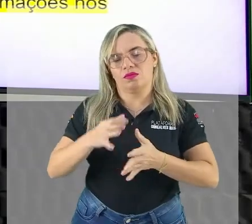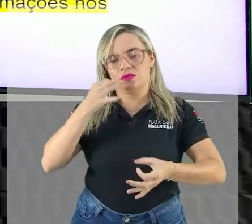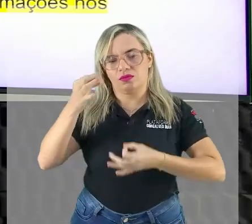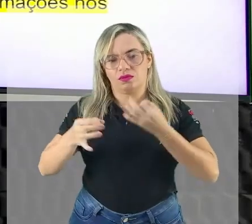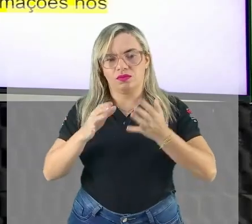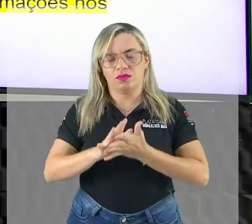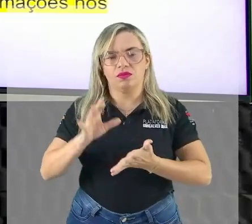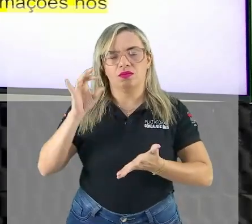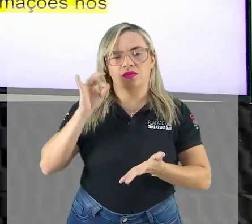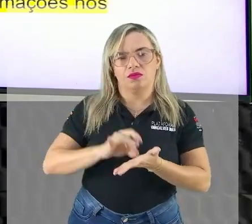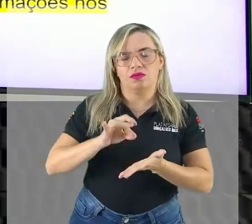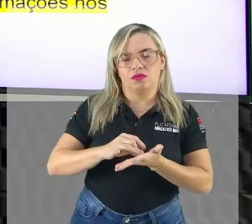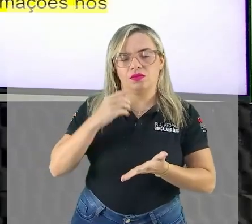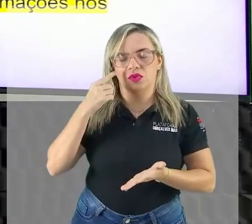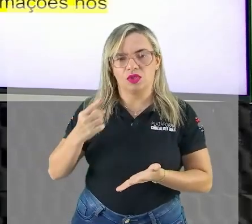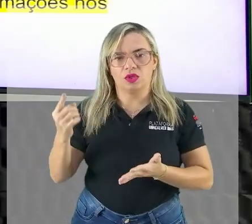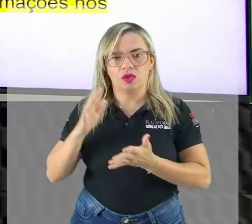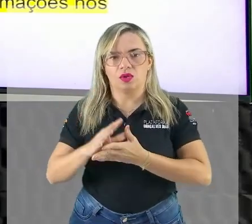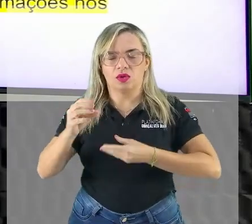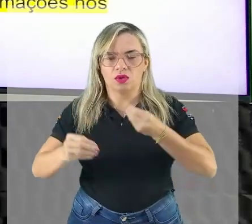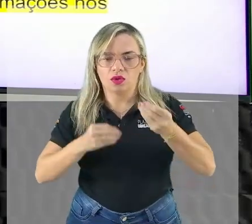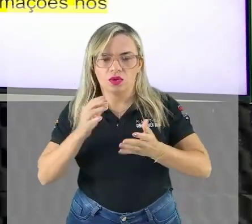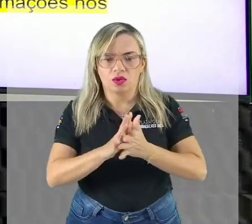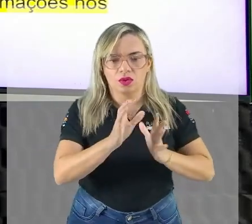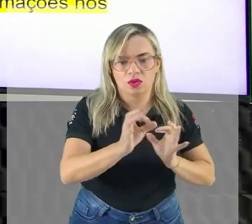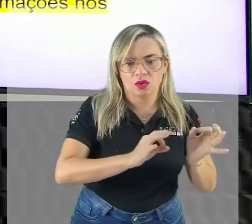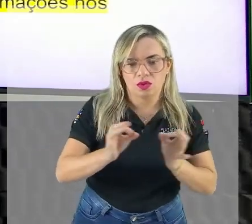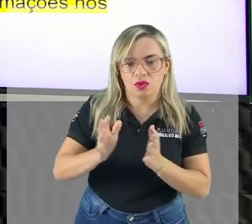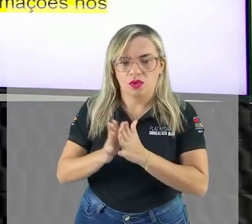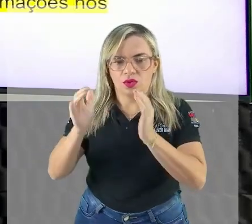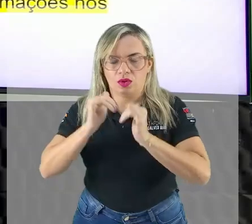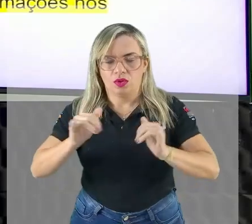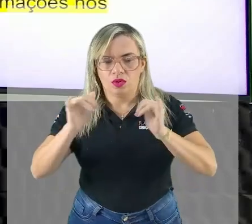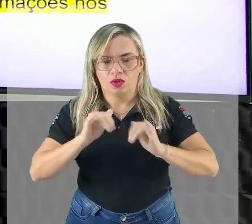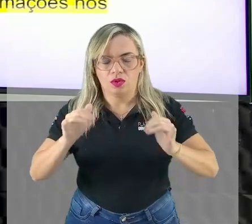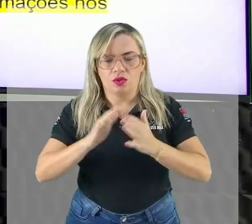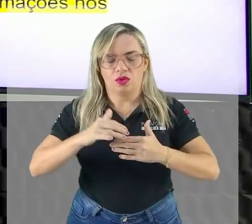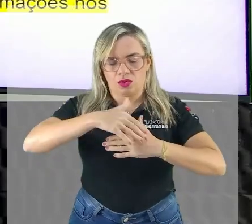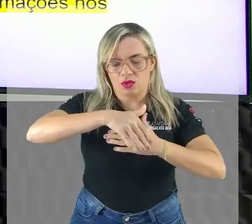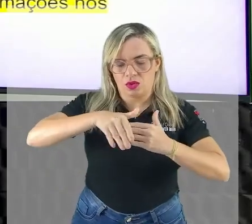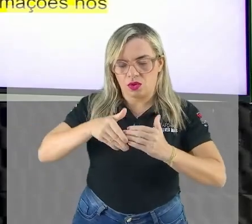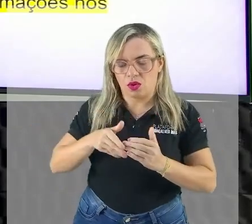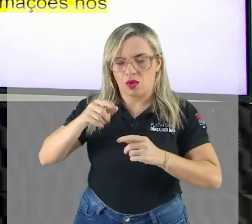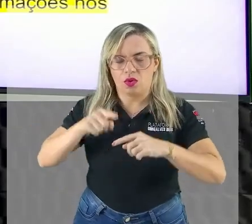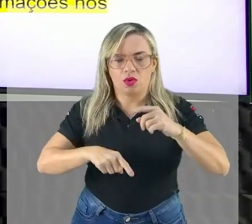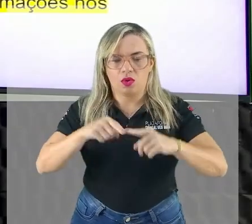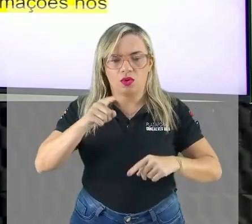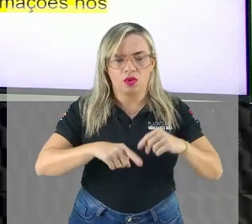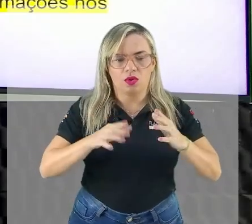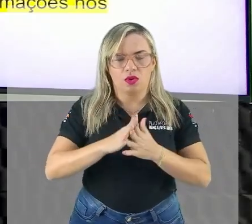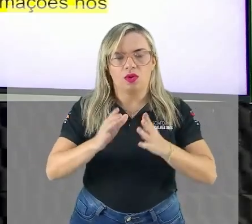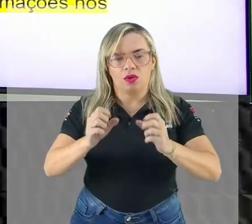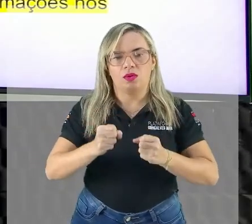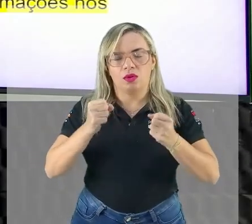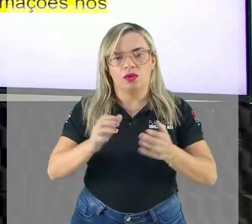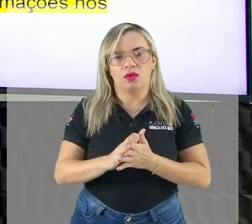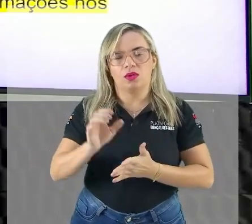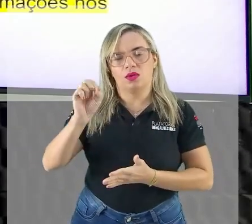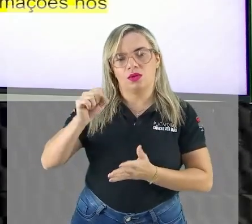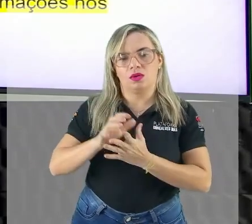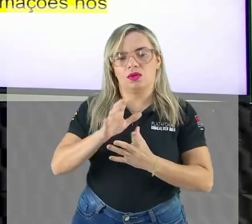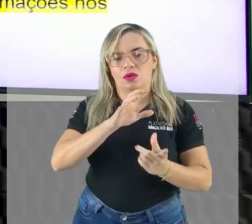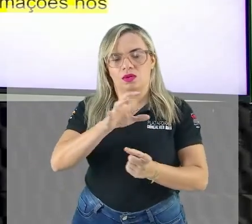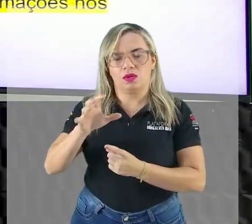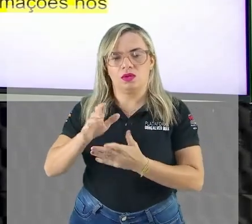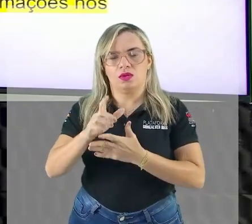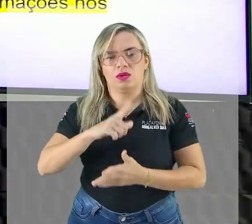de fato, né, à forma de organizar as informações nos rótulos dos produtos, porque pode se influenciar,